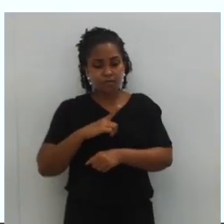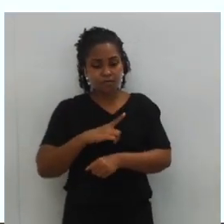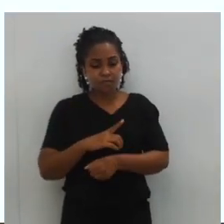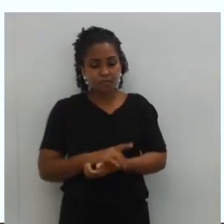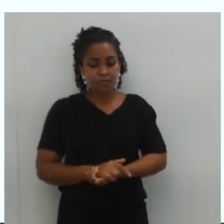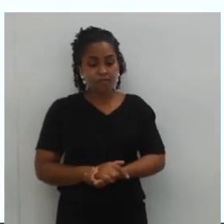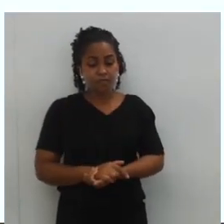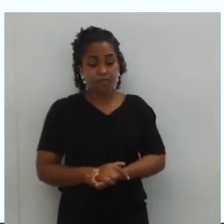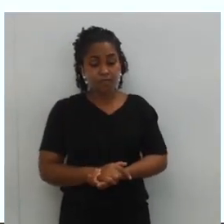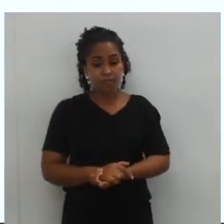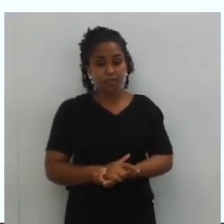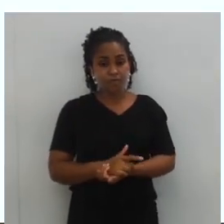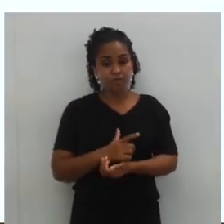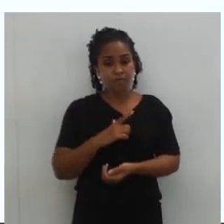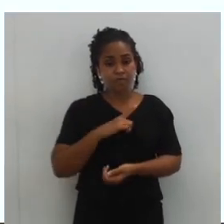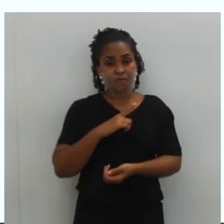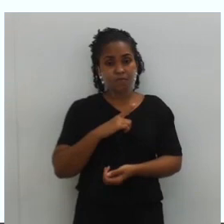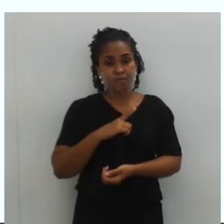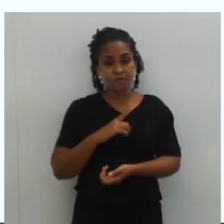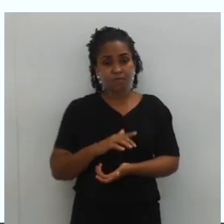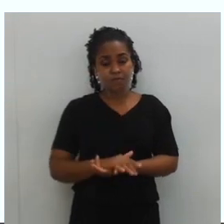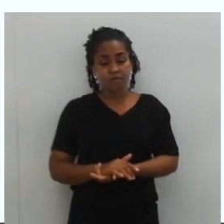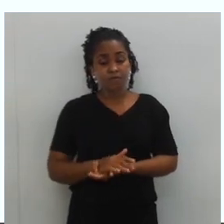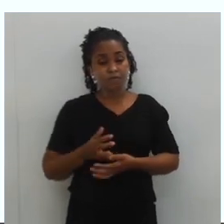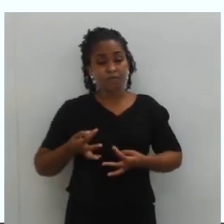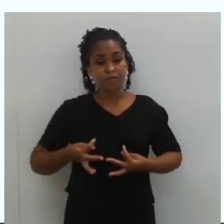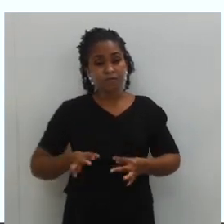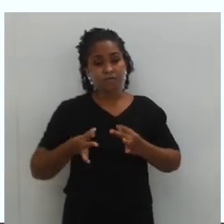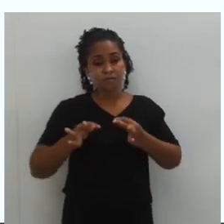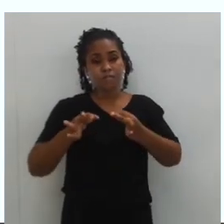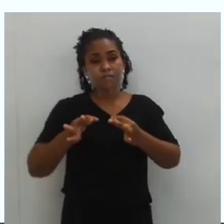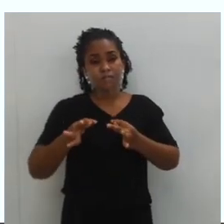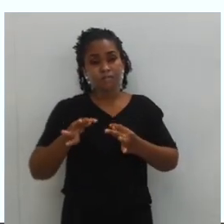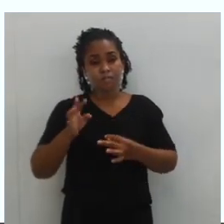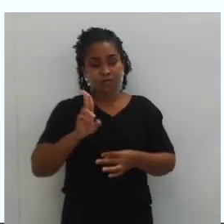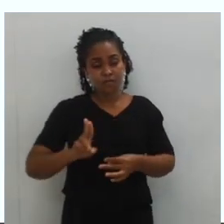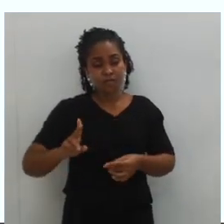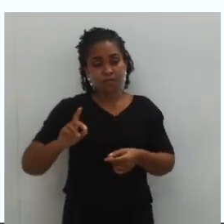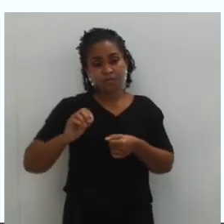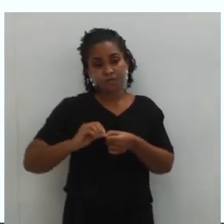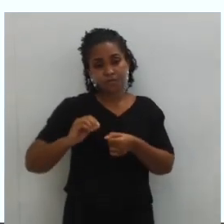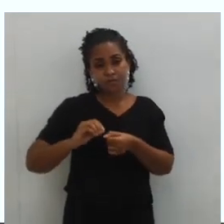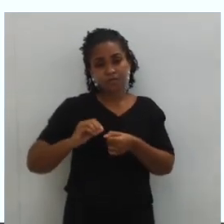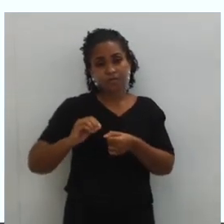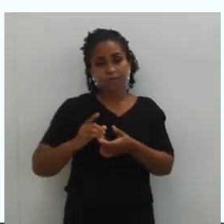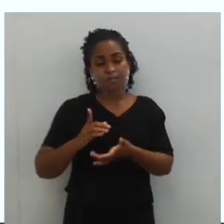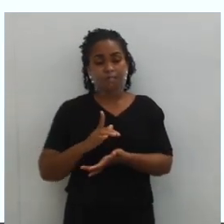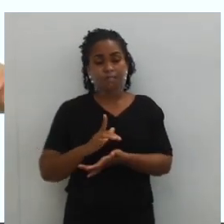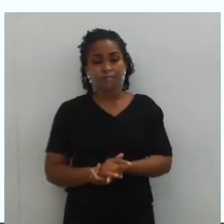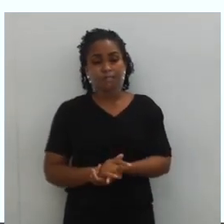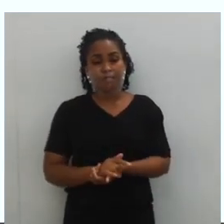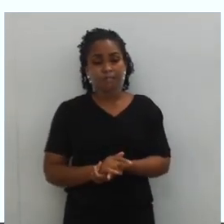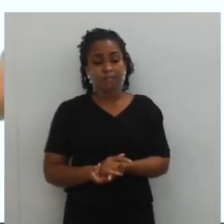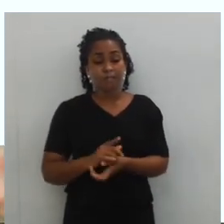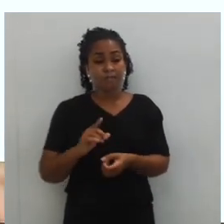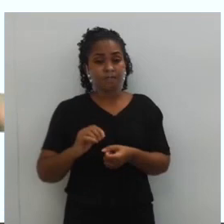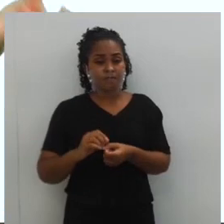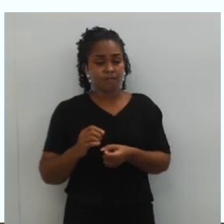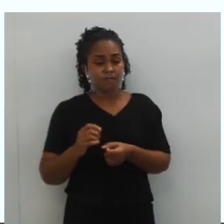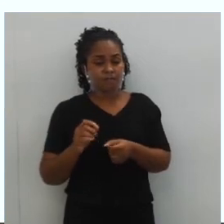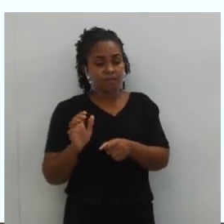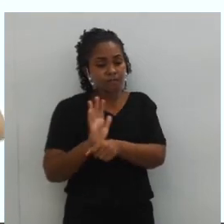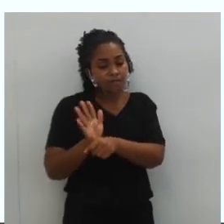pouco dinheiro também para ir ao cinema, mas também a tecnologia ajudou, por um lado, de se fazer produzir